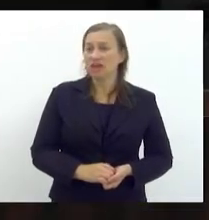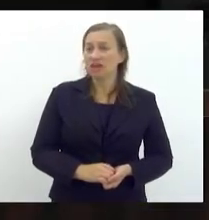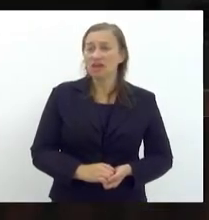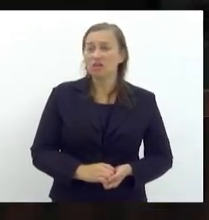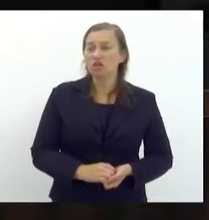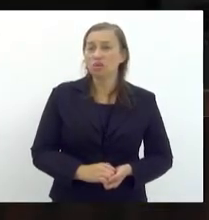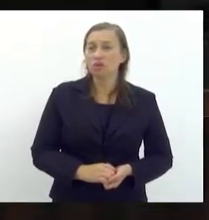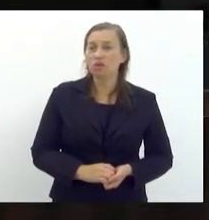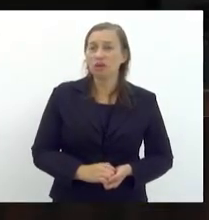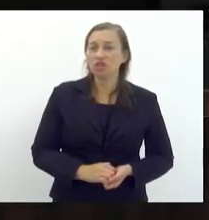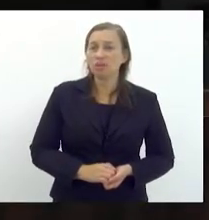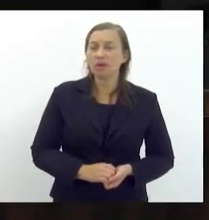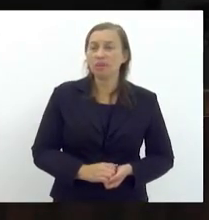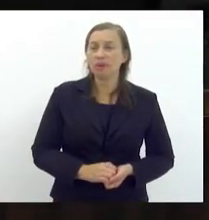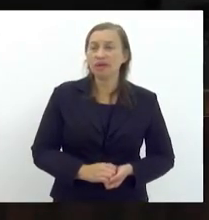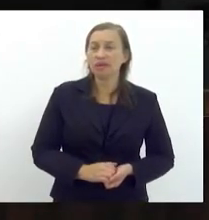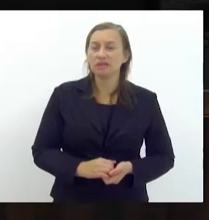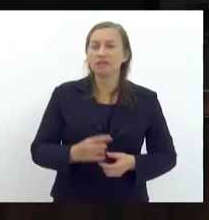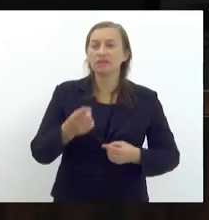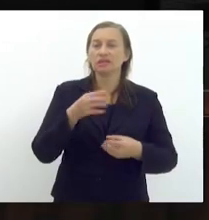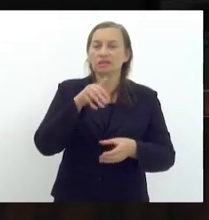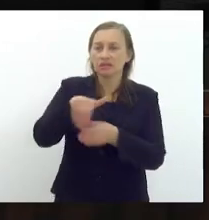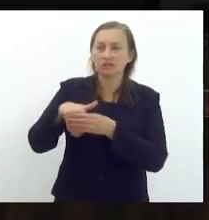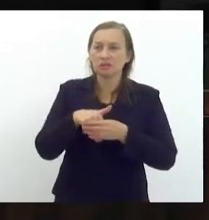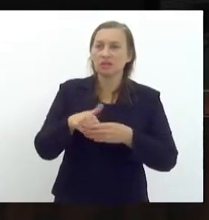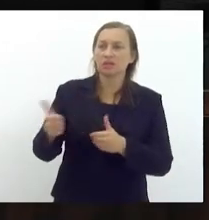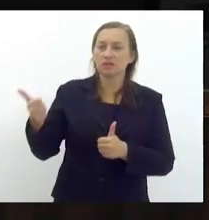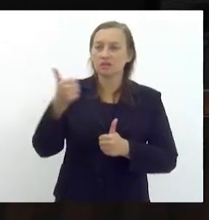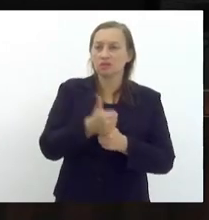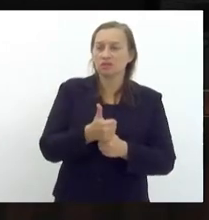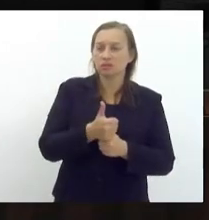com os pareceres emitidos em votação